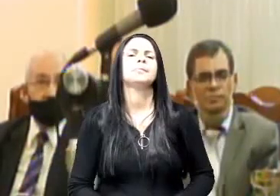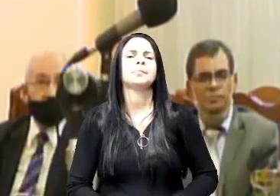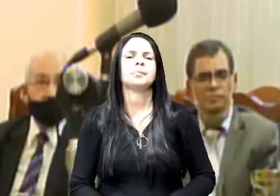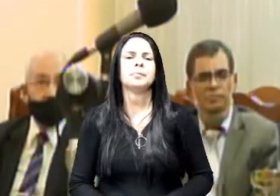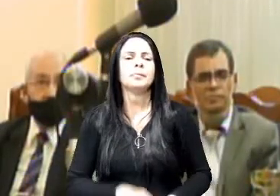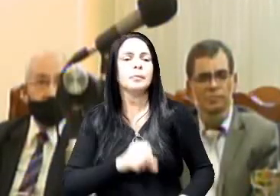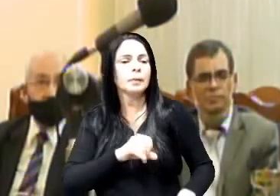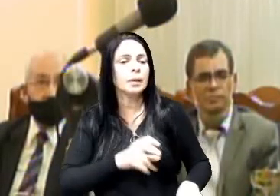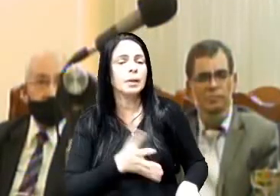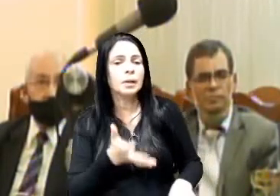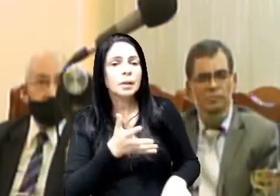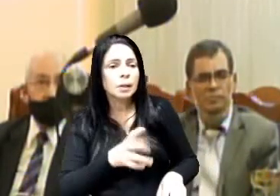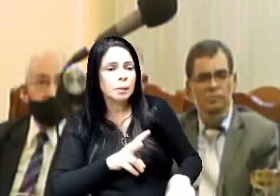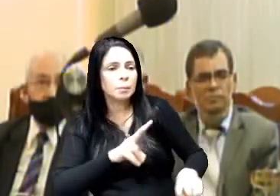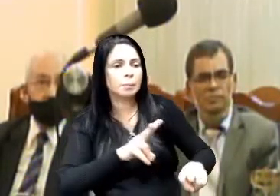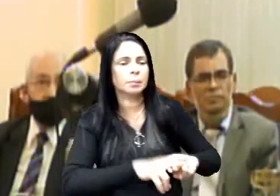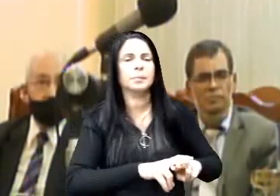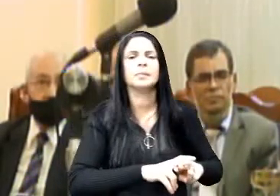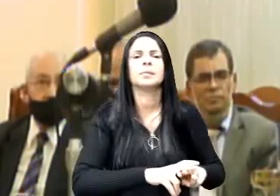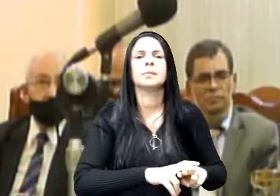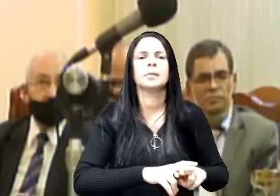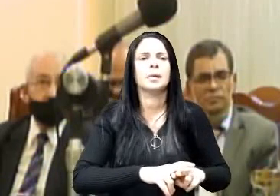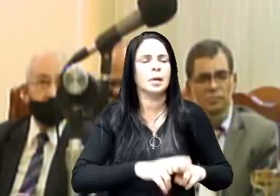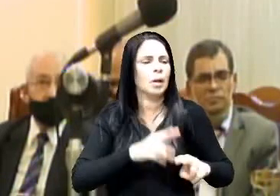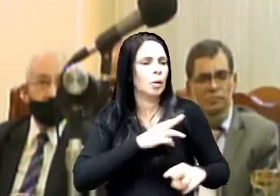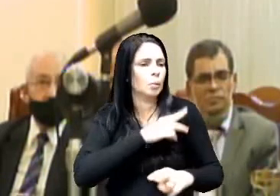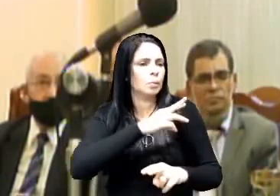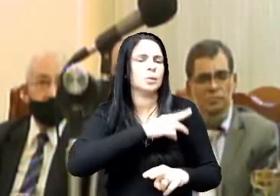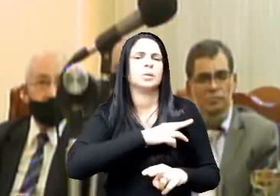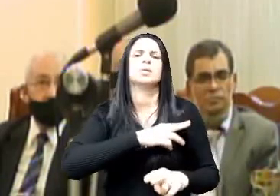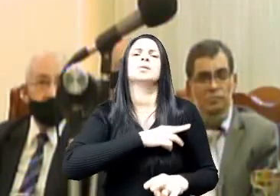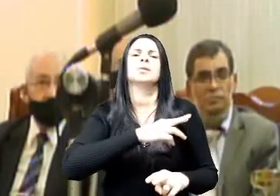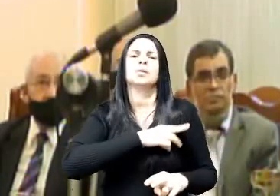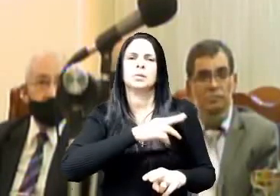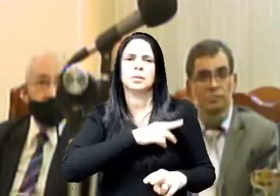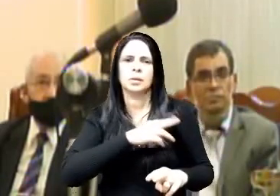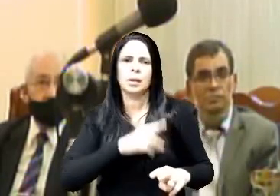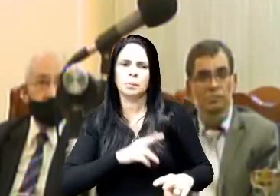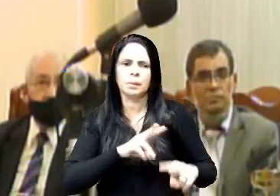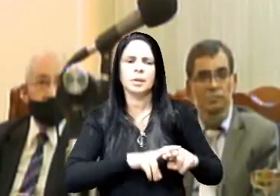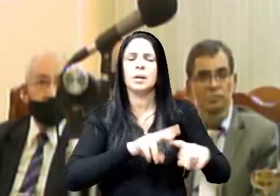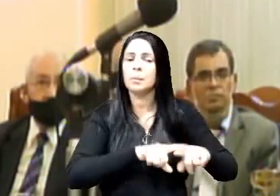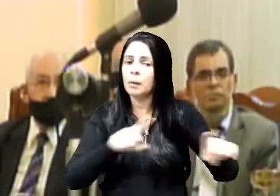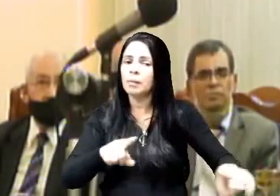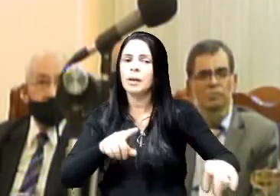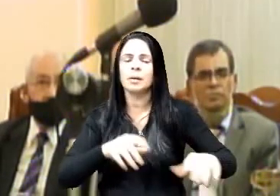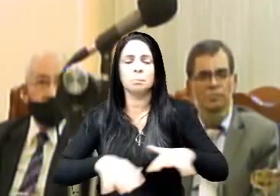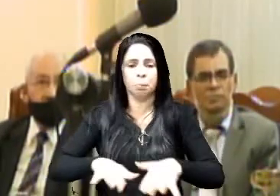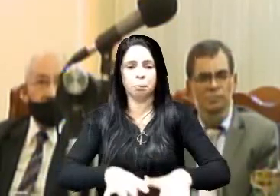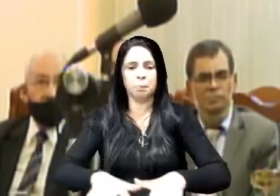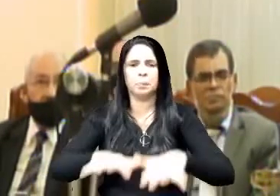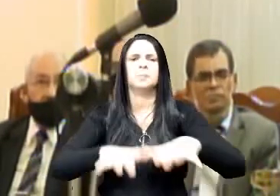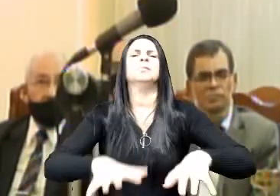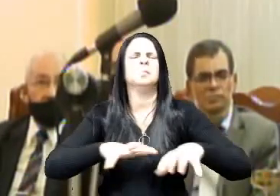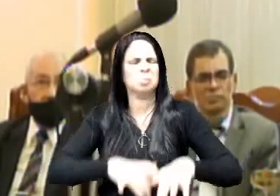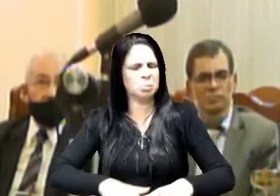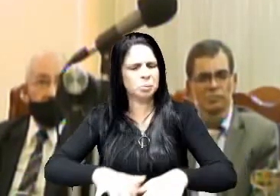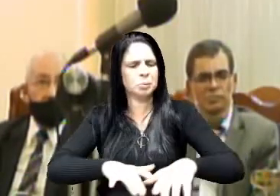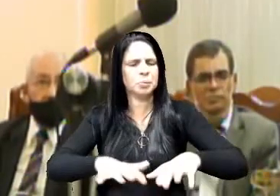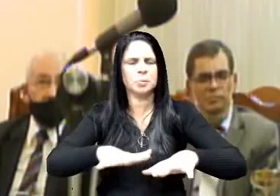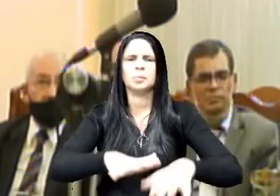quiser prender os missionários, pastores, pode prender, mas vai tremer.